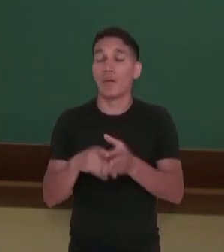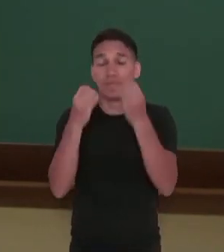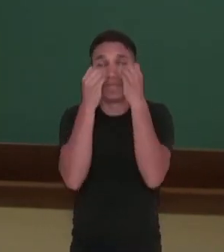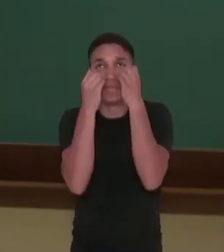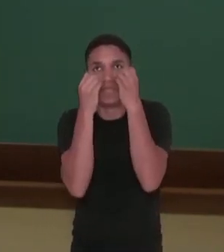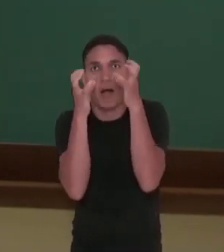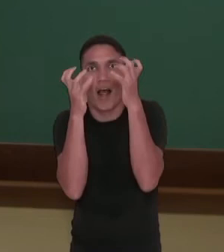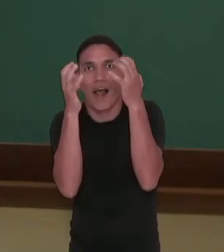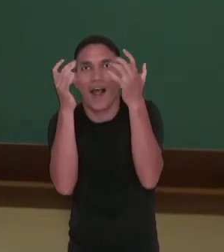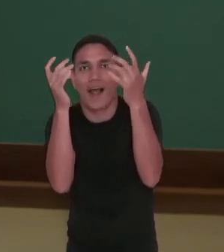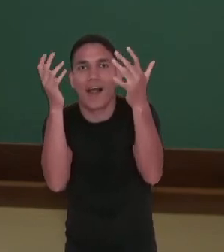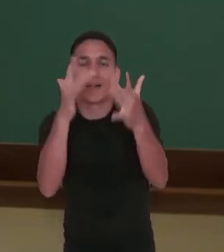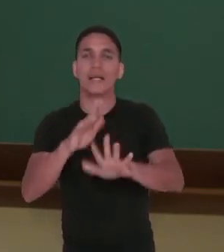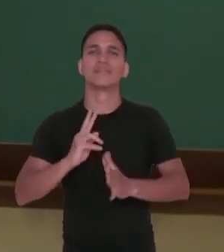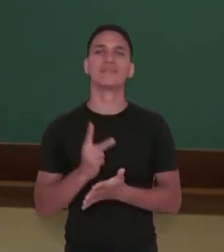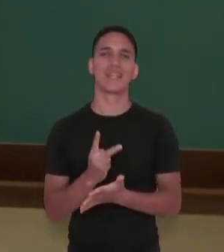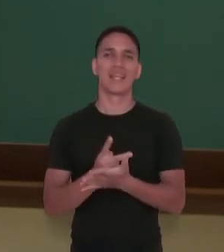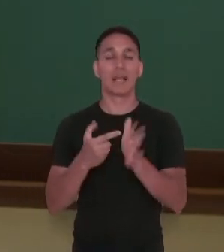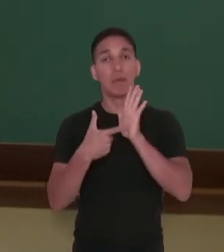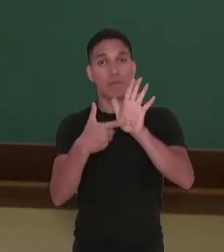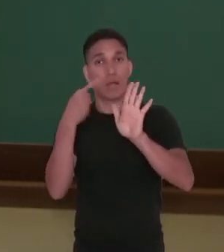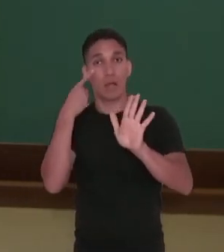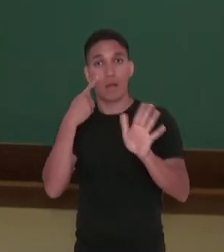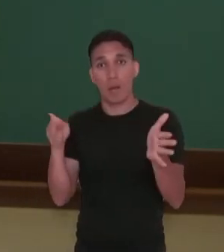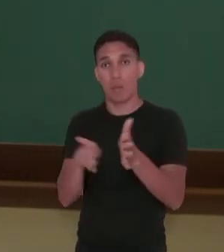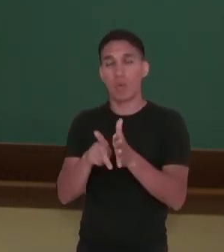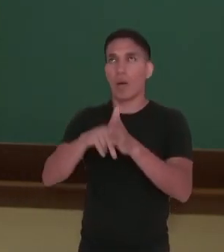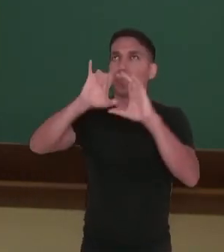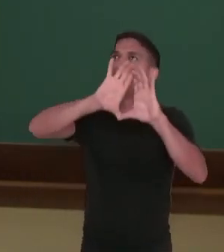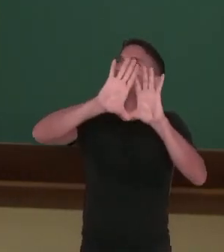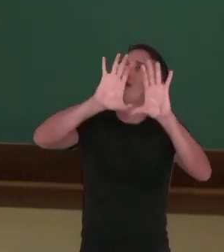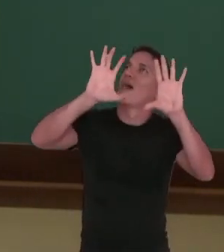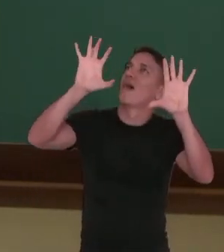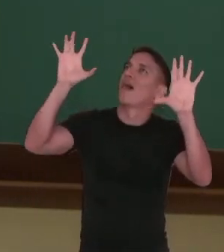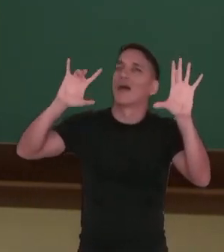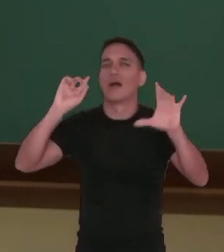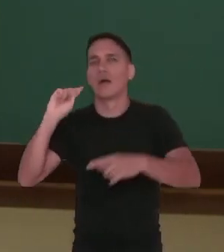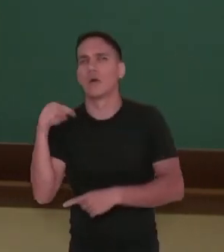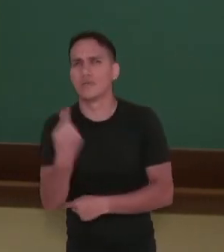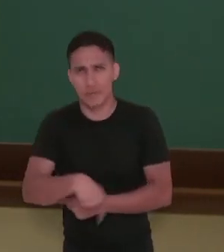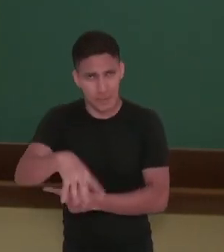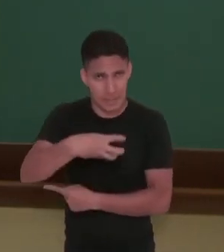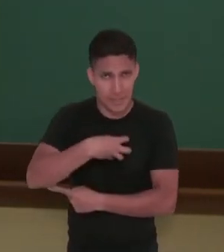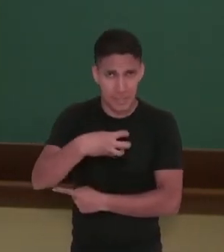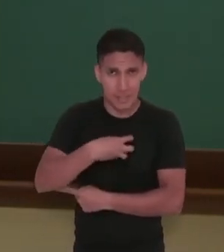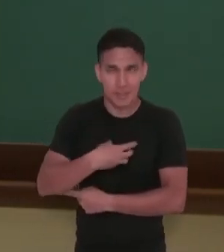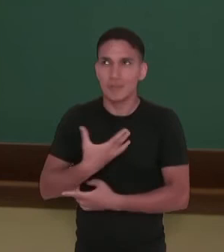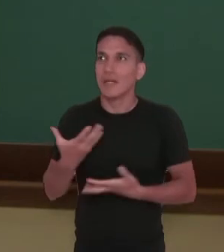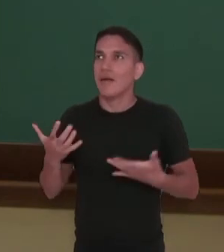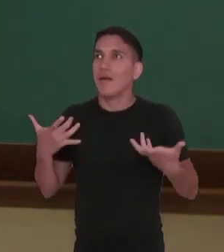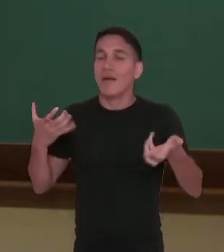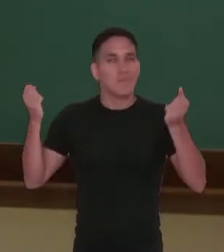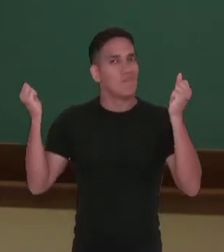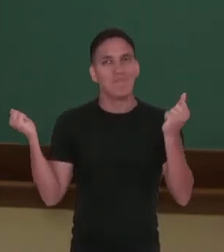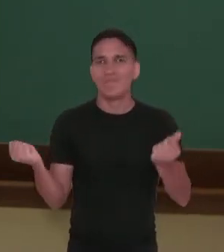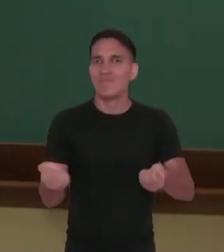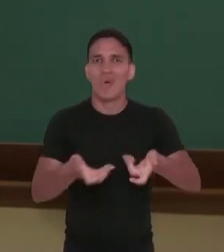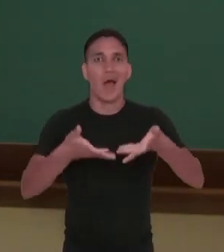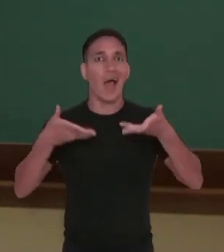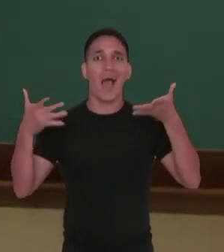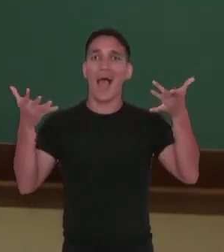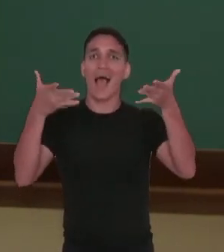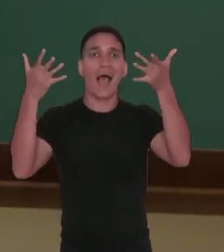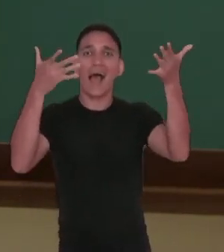fascinante e toda vez que ele aparece sobre o céu, não te dá uma sensação mágica, uma sensação